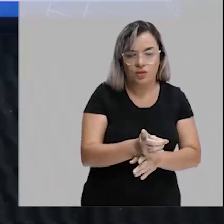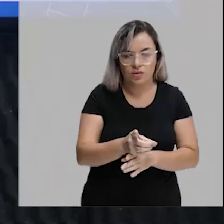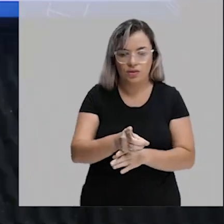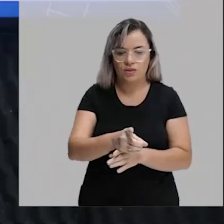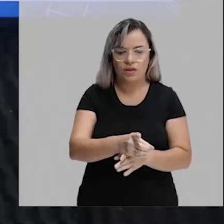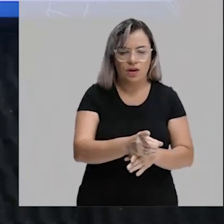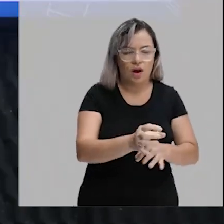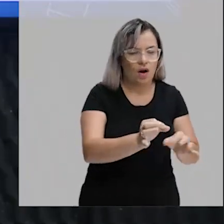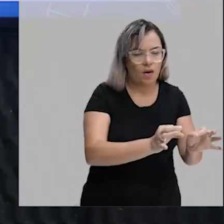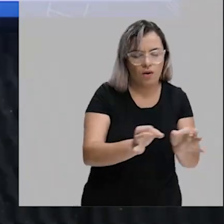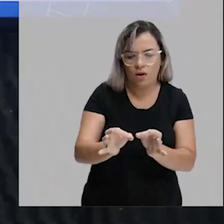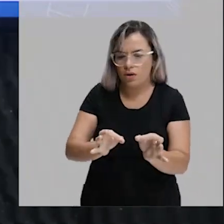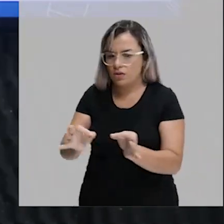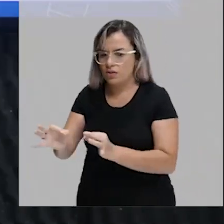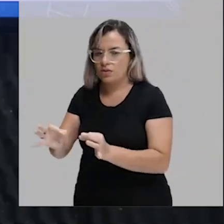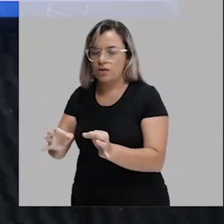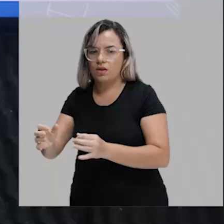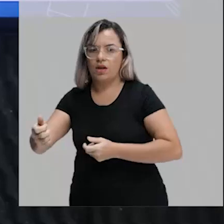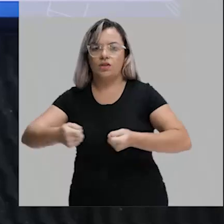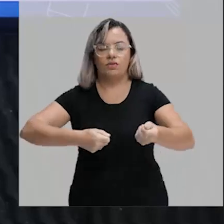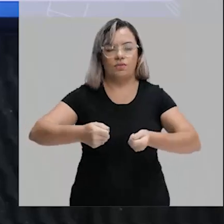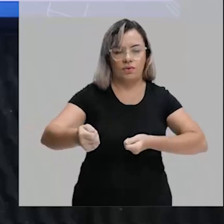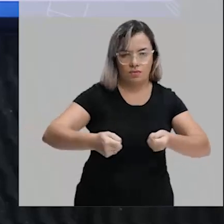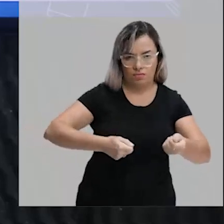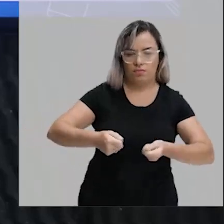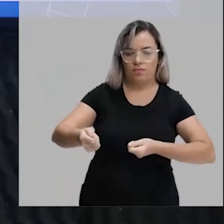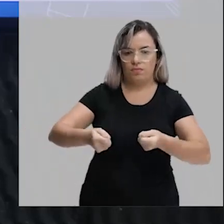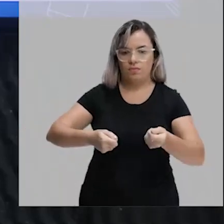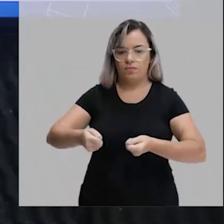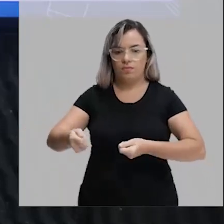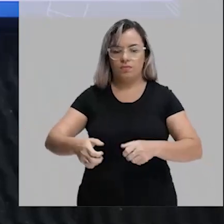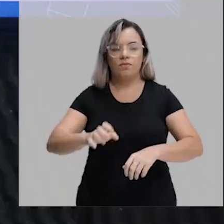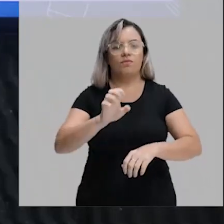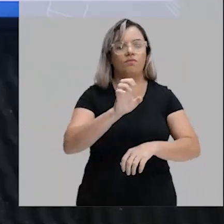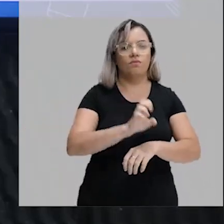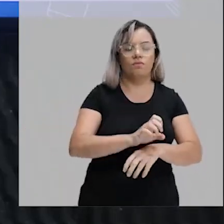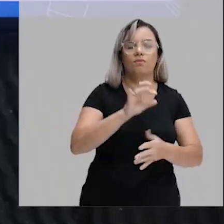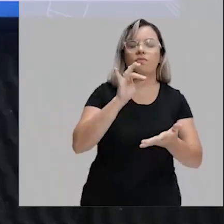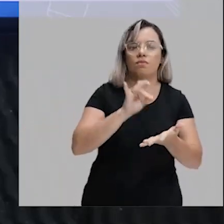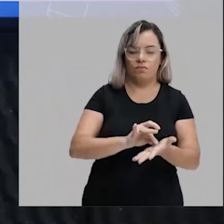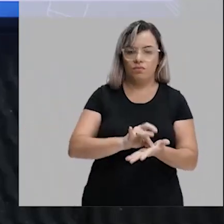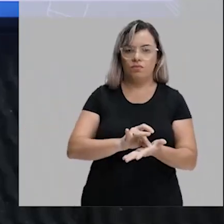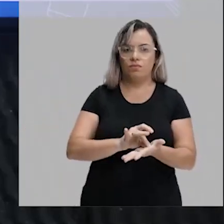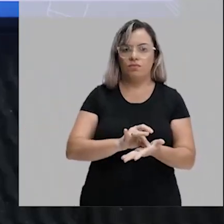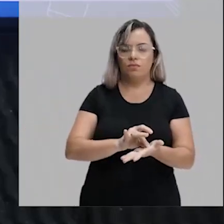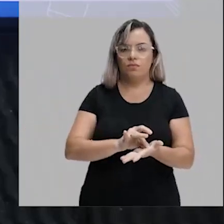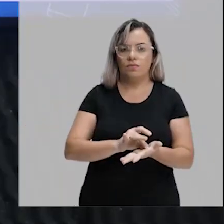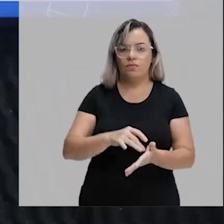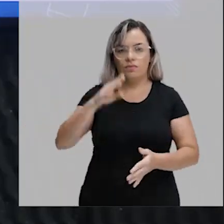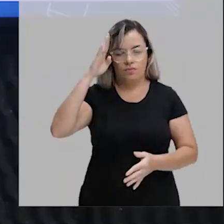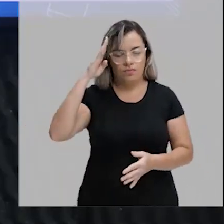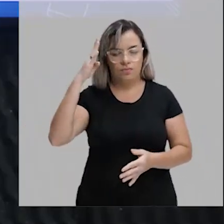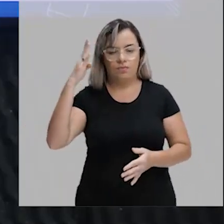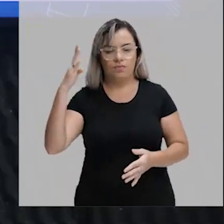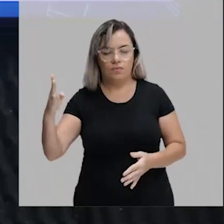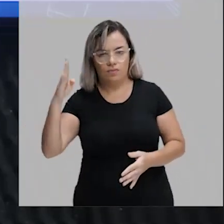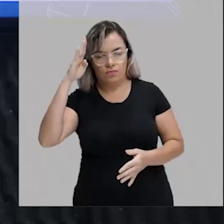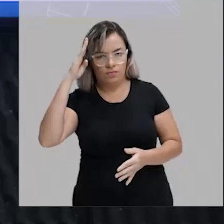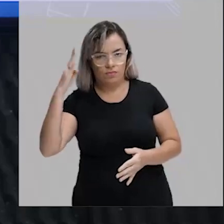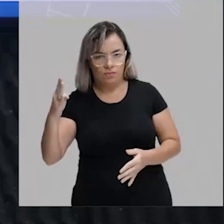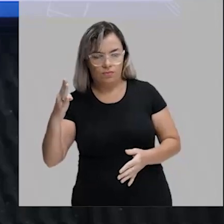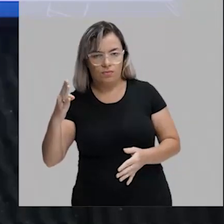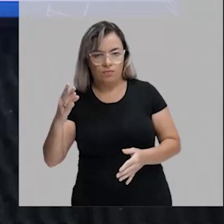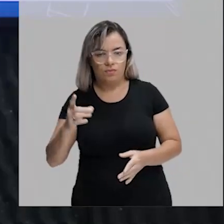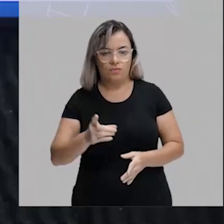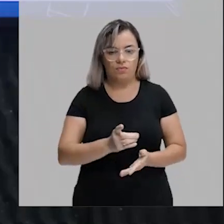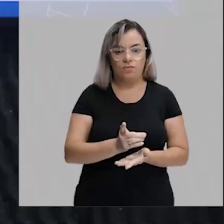que vai organizar. É o Estado que vai, na verdade, ser o principal